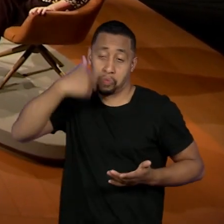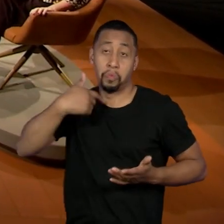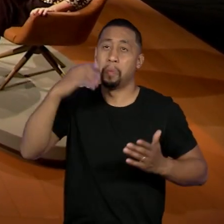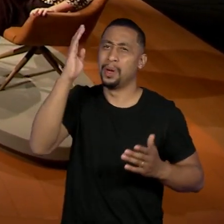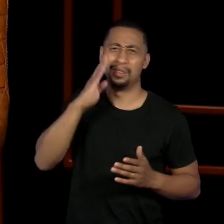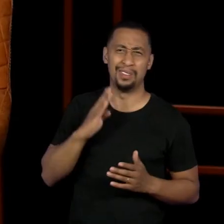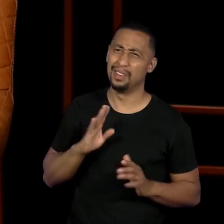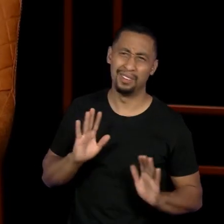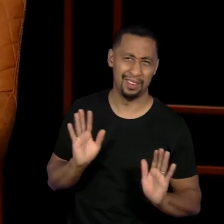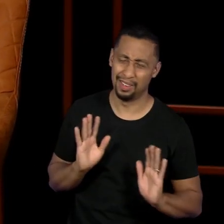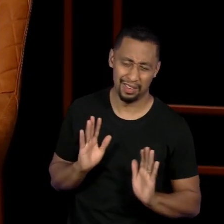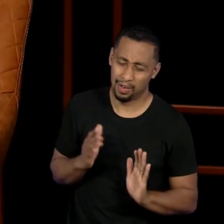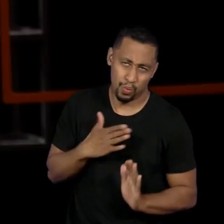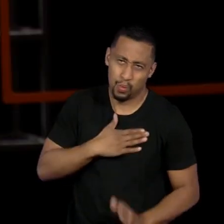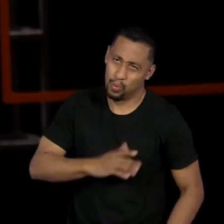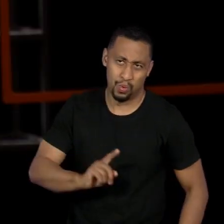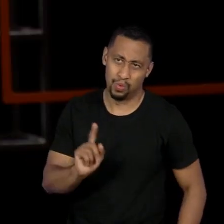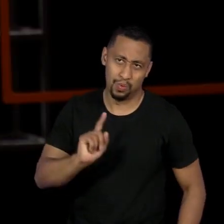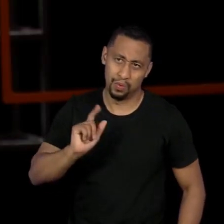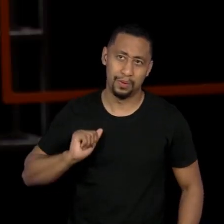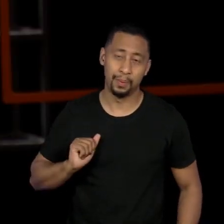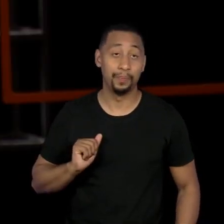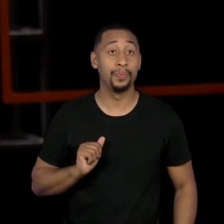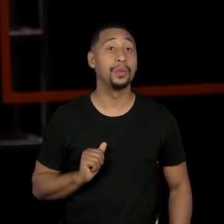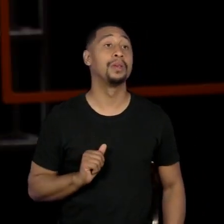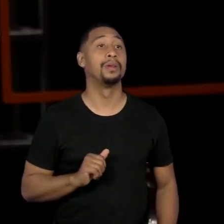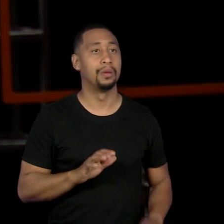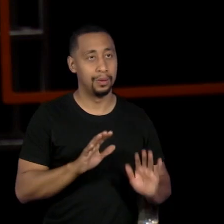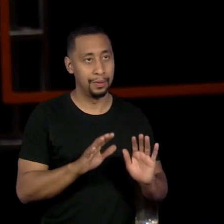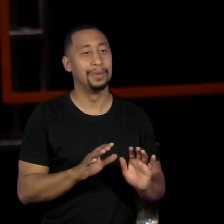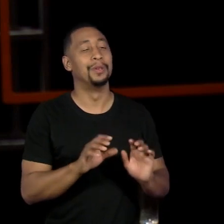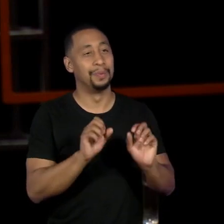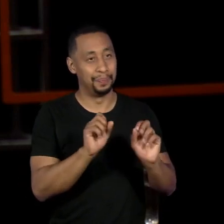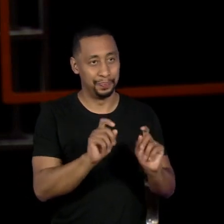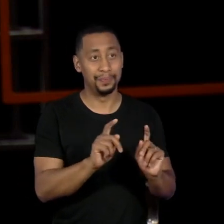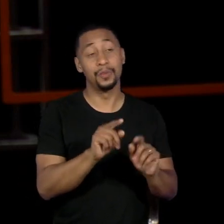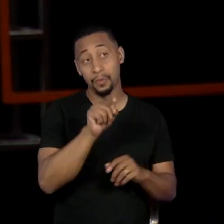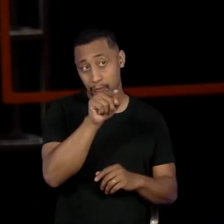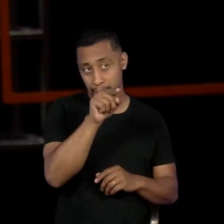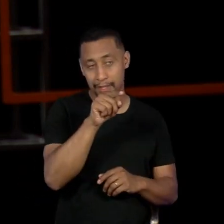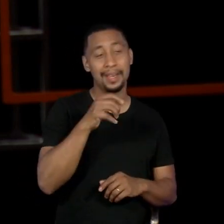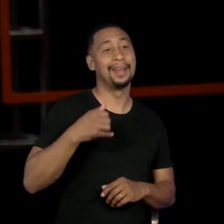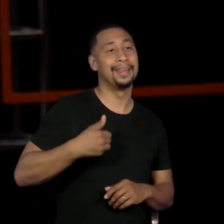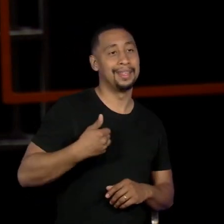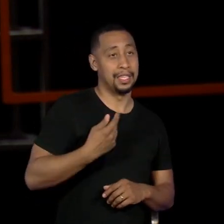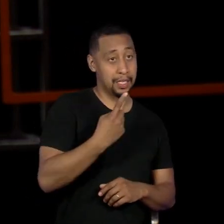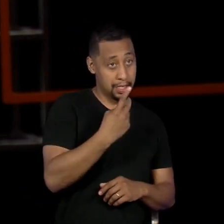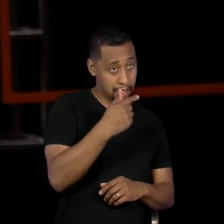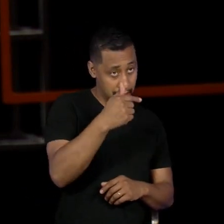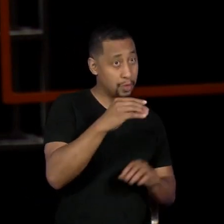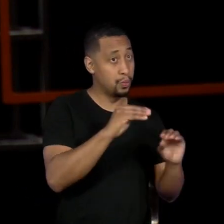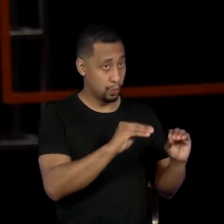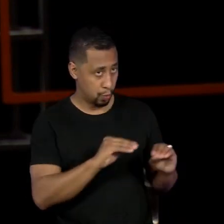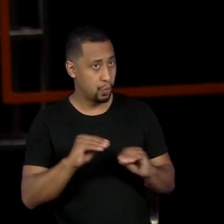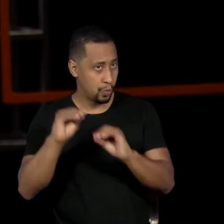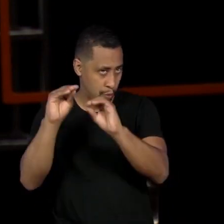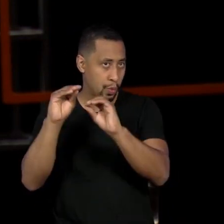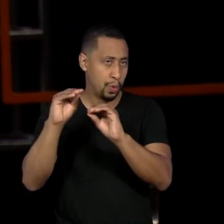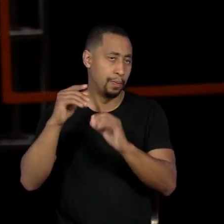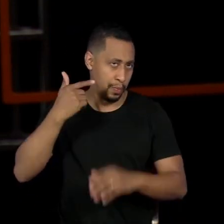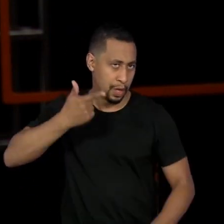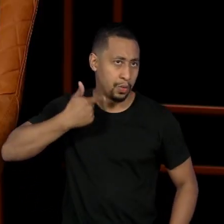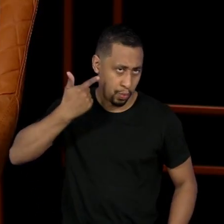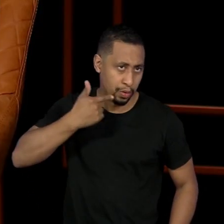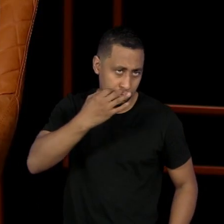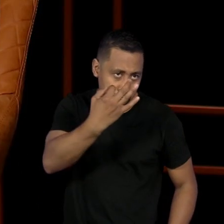completamente. Agora, a gente estava falando, você foi para Londres com 17 anos de idade e você foi para lá numa situação muito ruim,